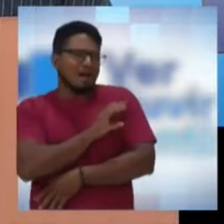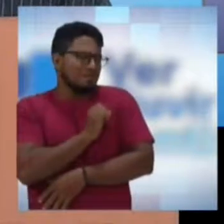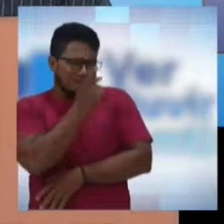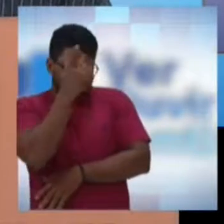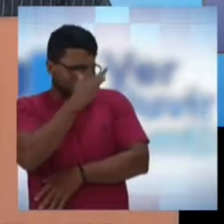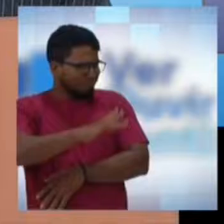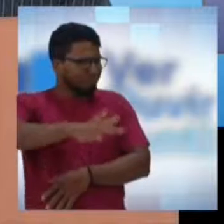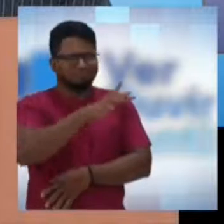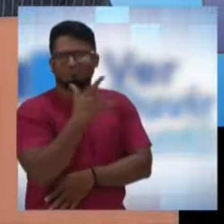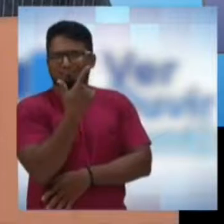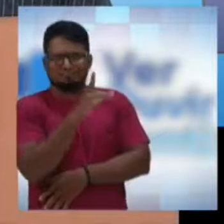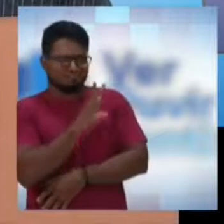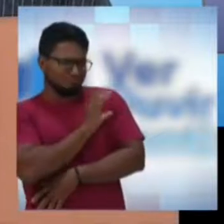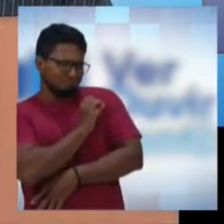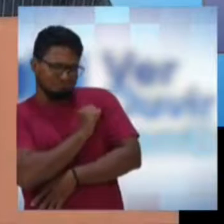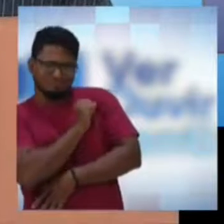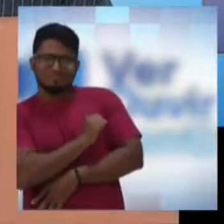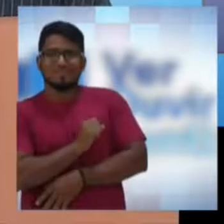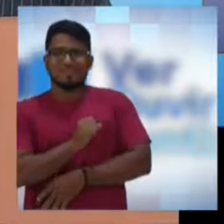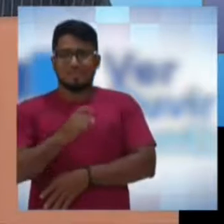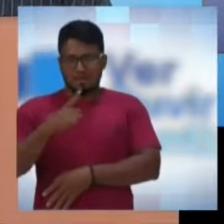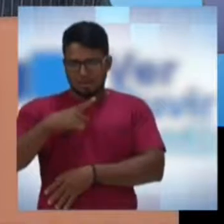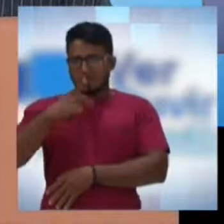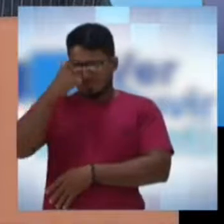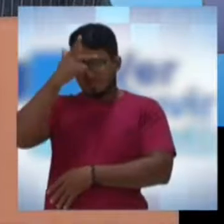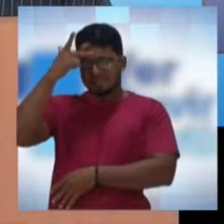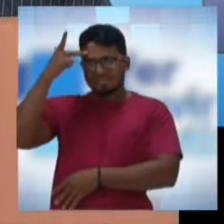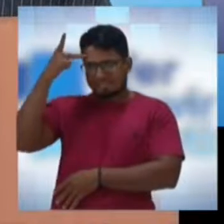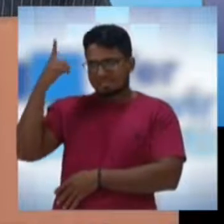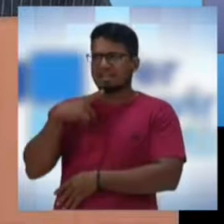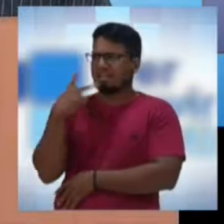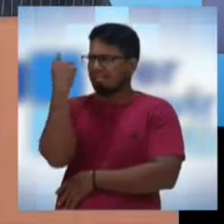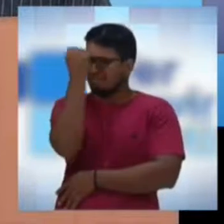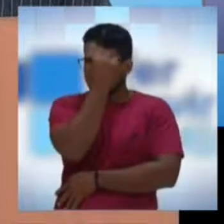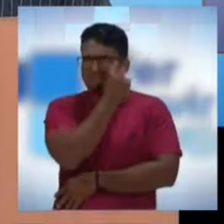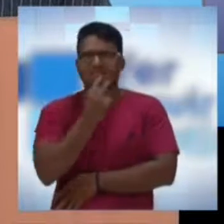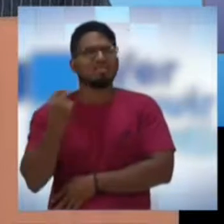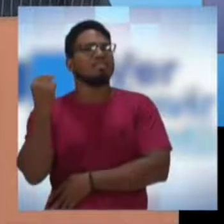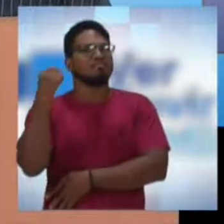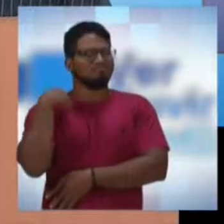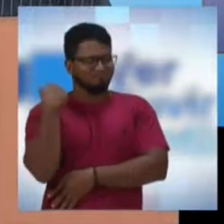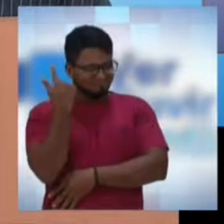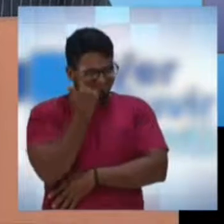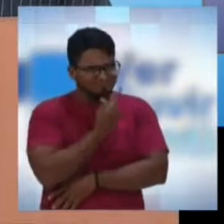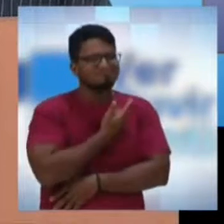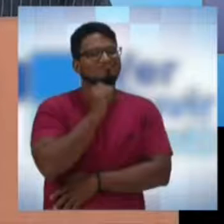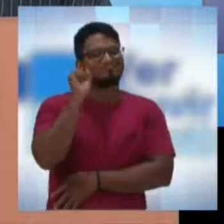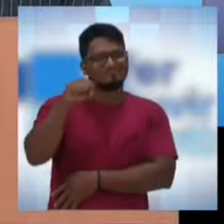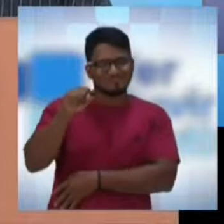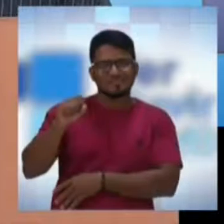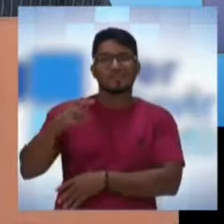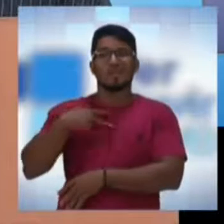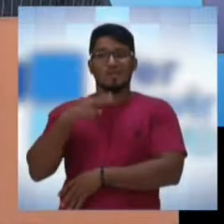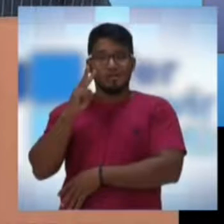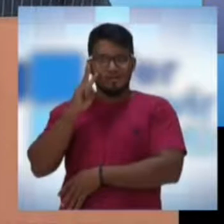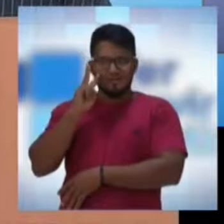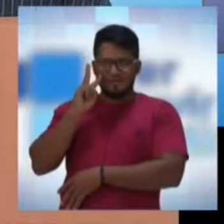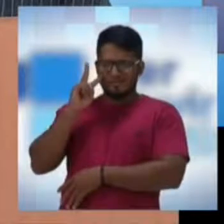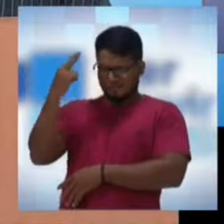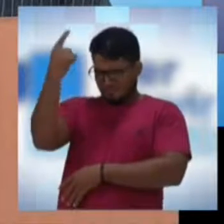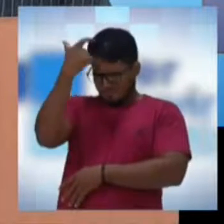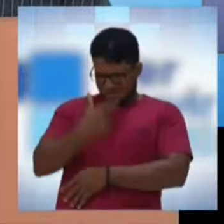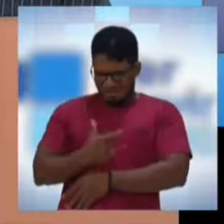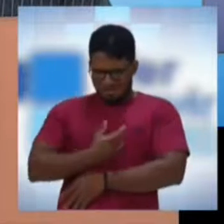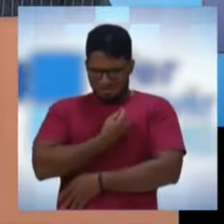sabe amar. Tem gente enganando a gente. Veja nossa